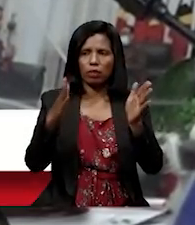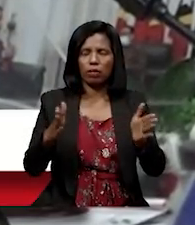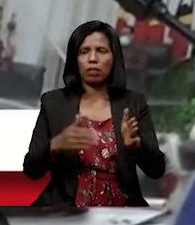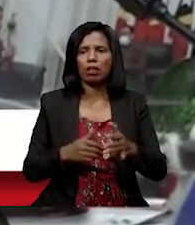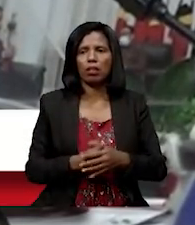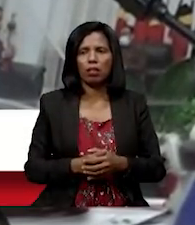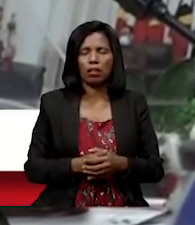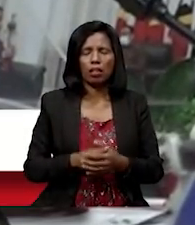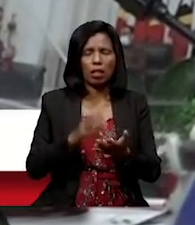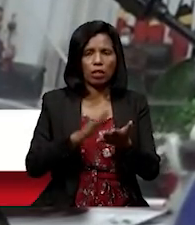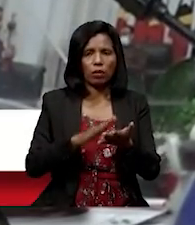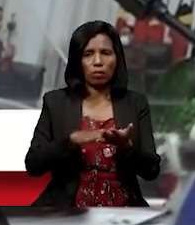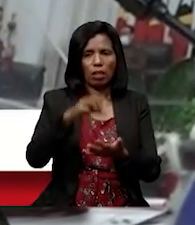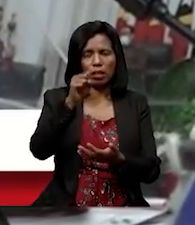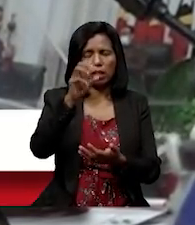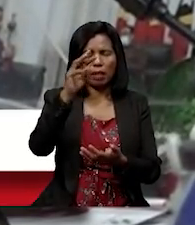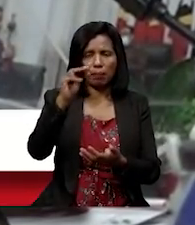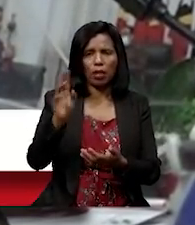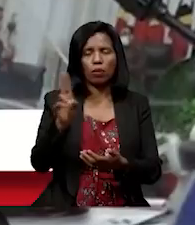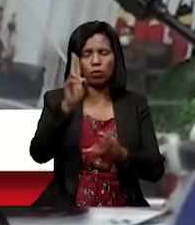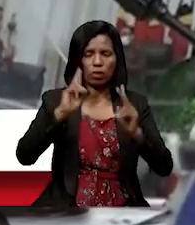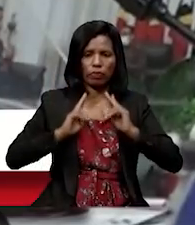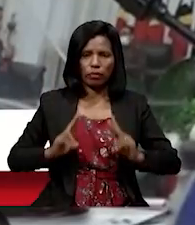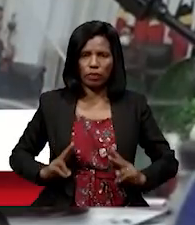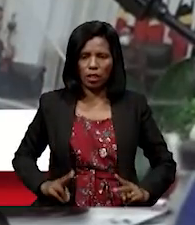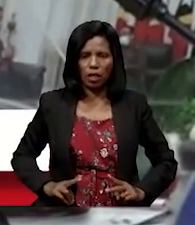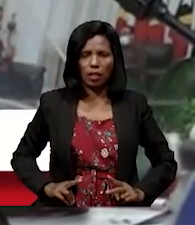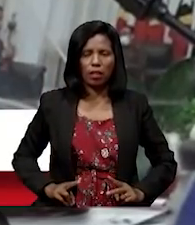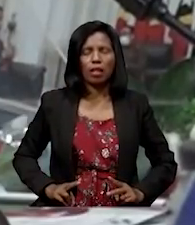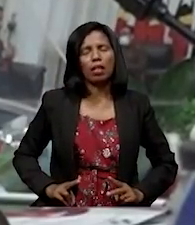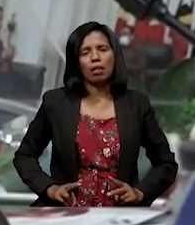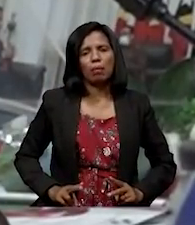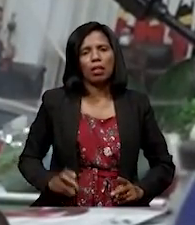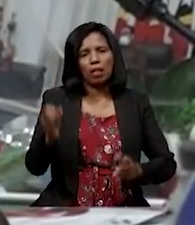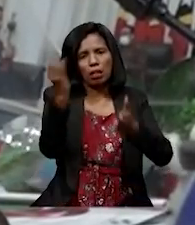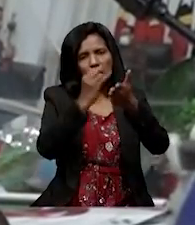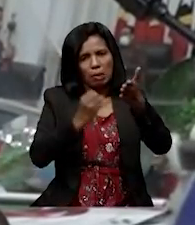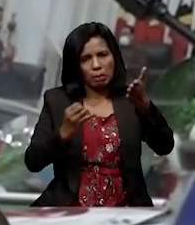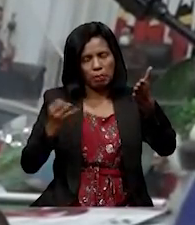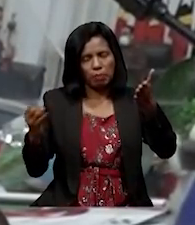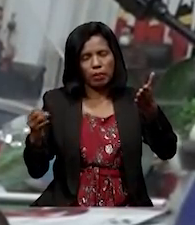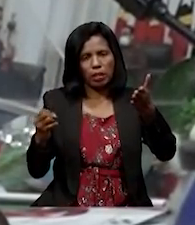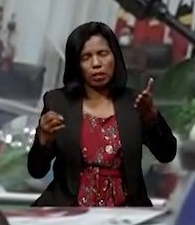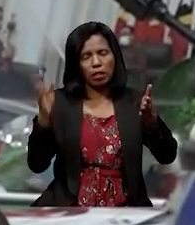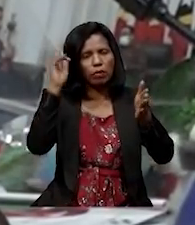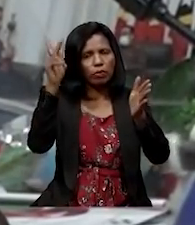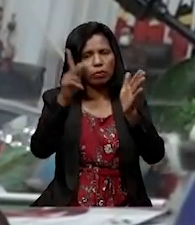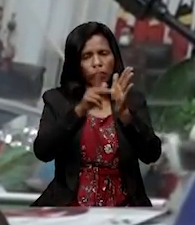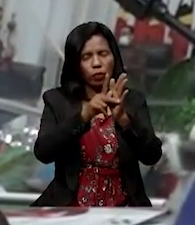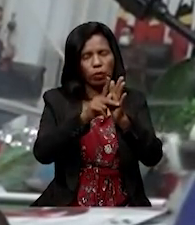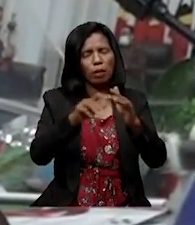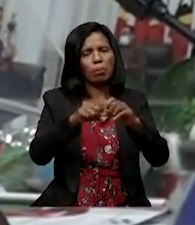escola secundária geral nebe usa camisola ho pintores pornografias nebe ma a te tebes ha